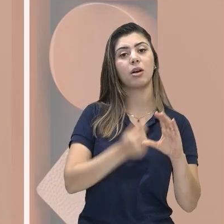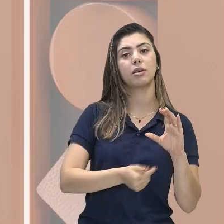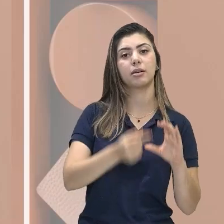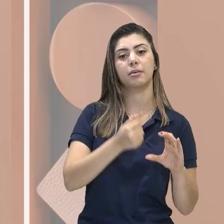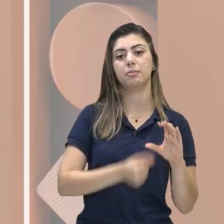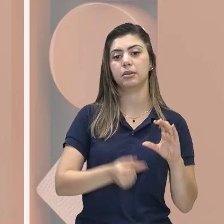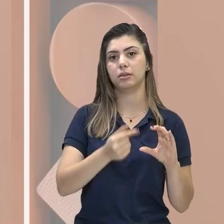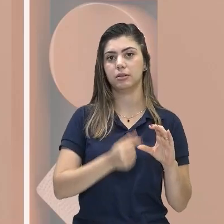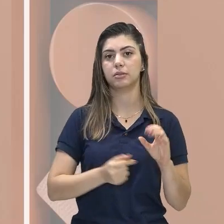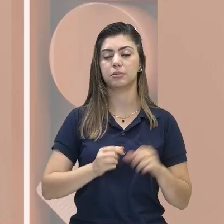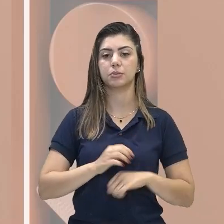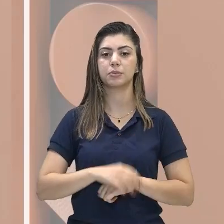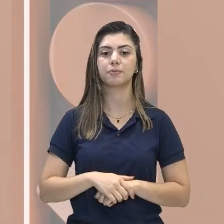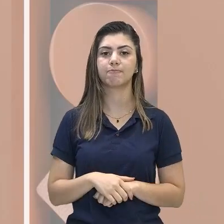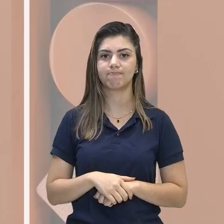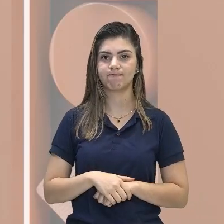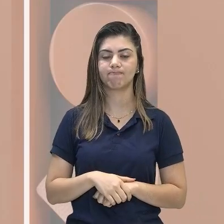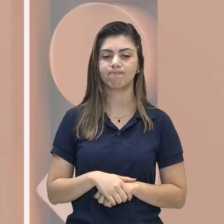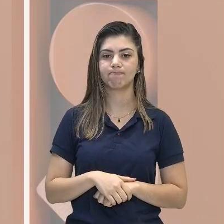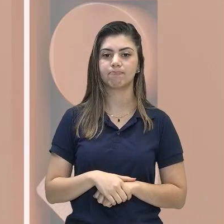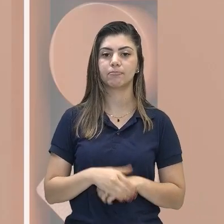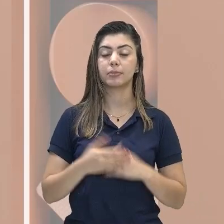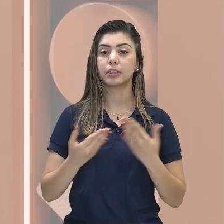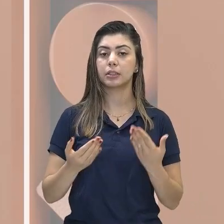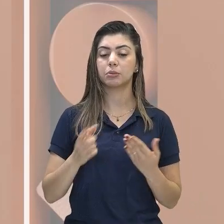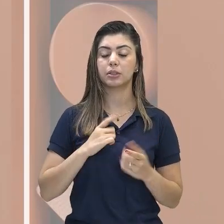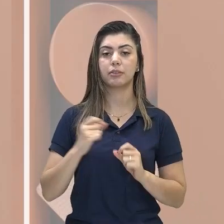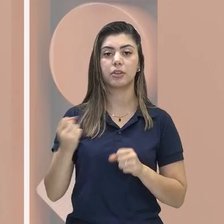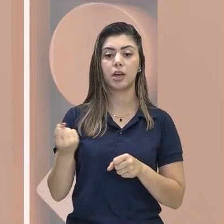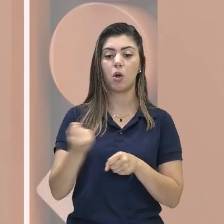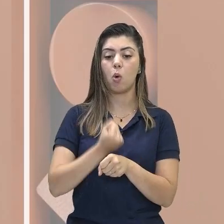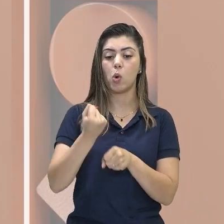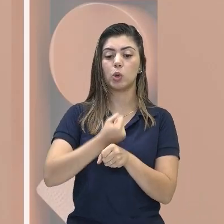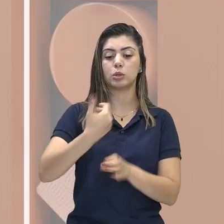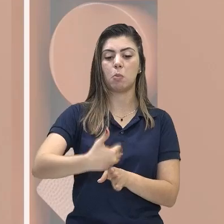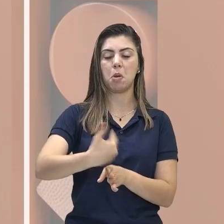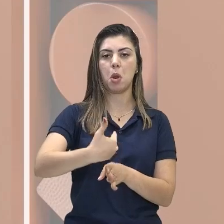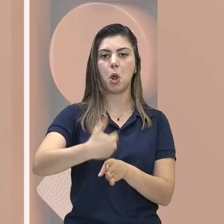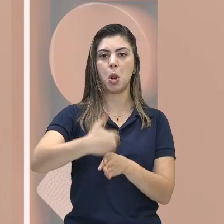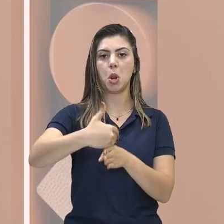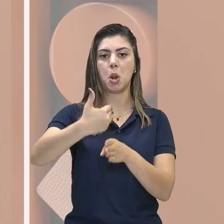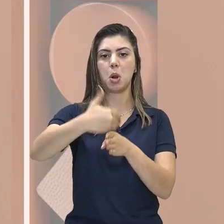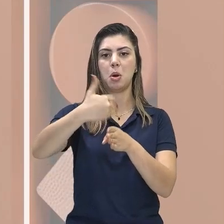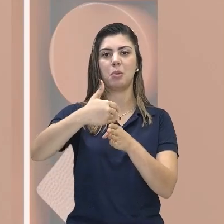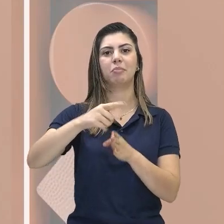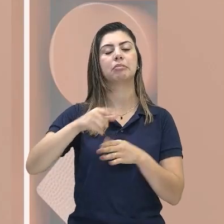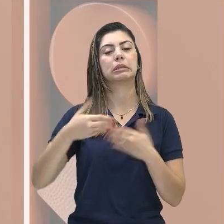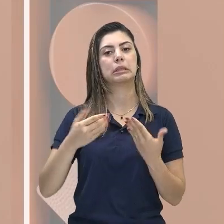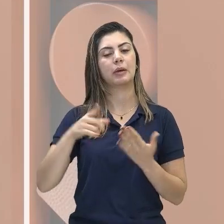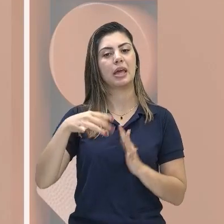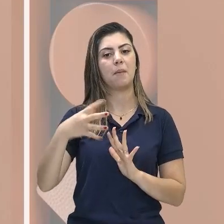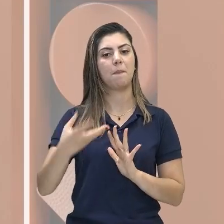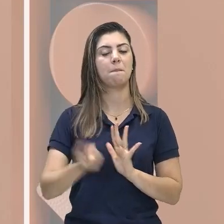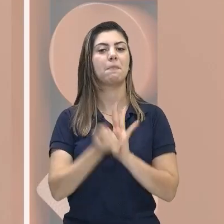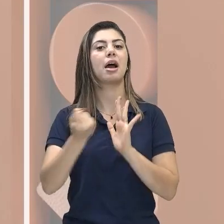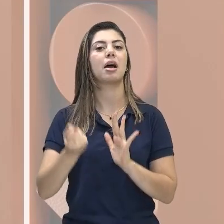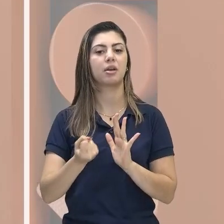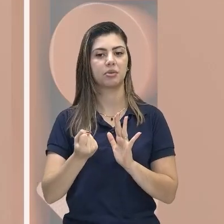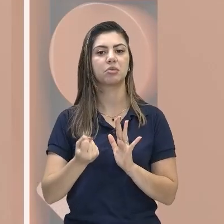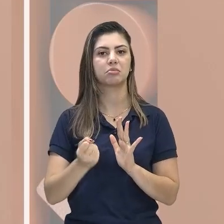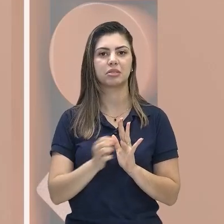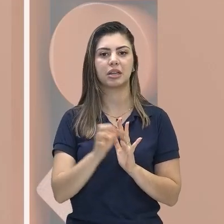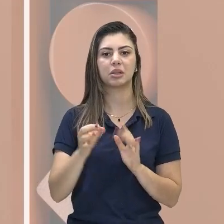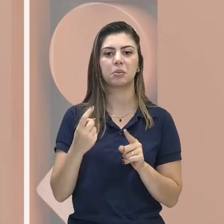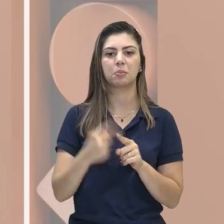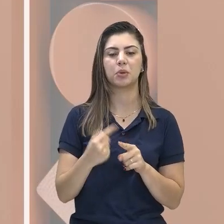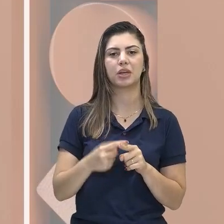o regime capitalista. E a construção do muro ela é muito emblemática e simboliza o